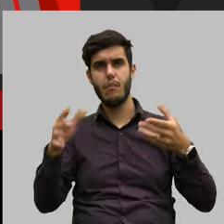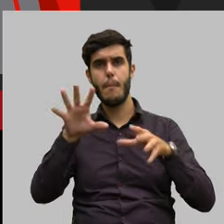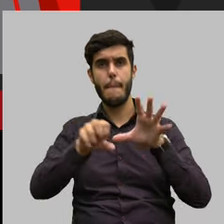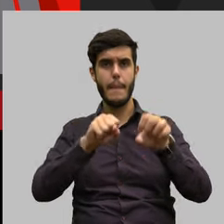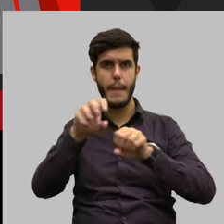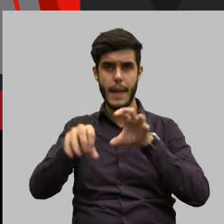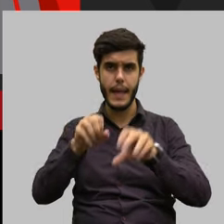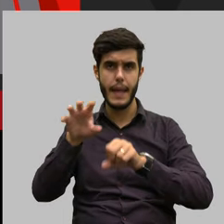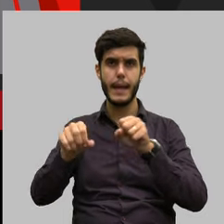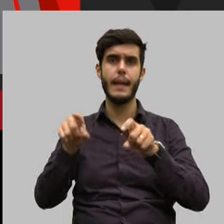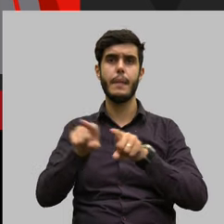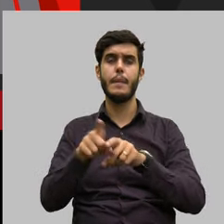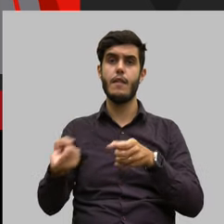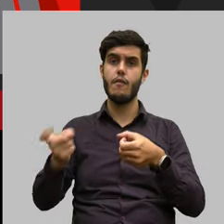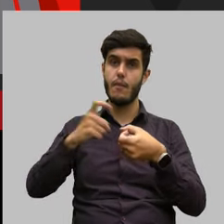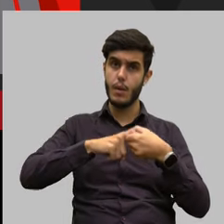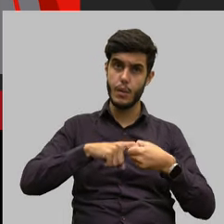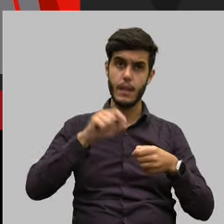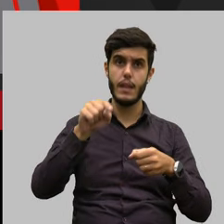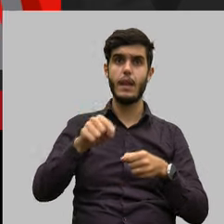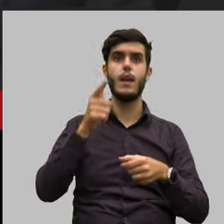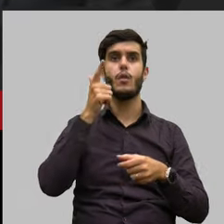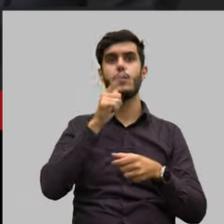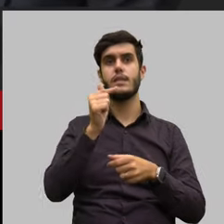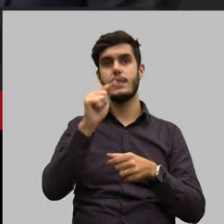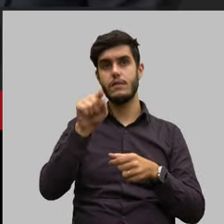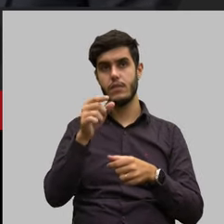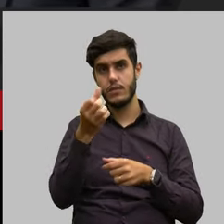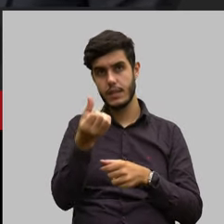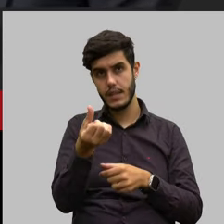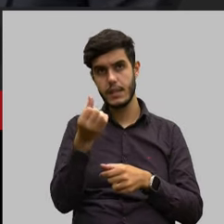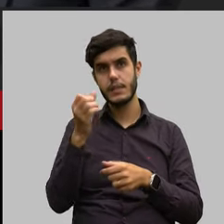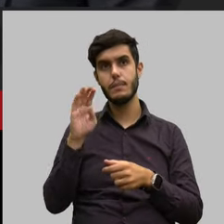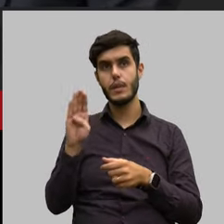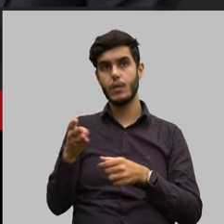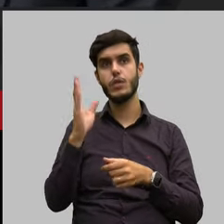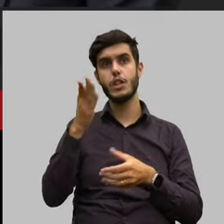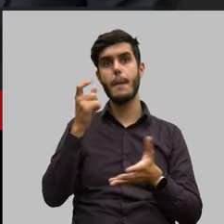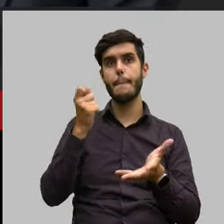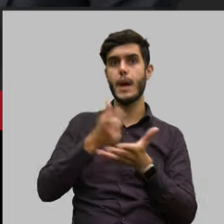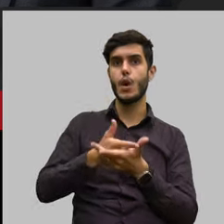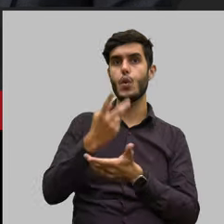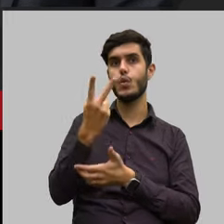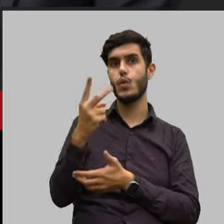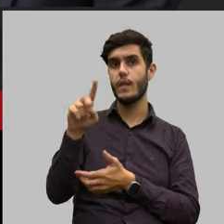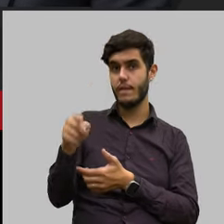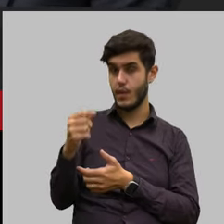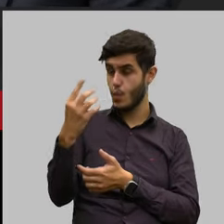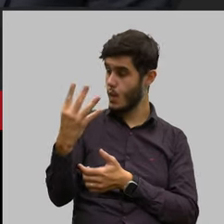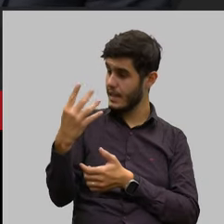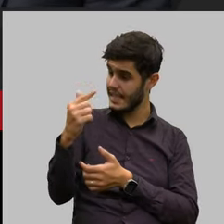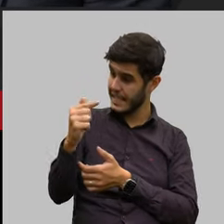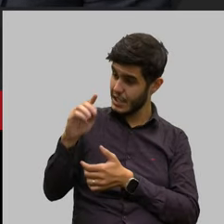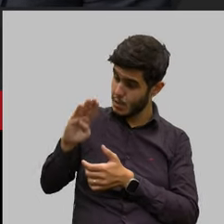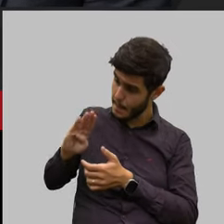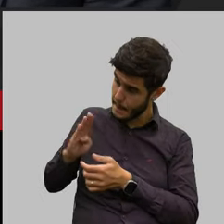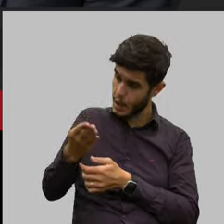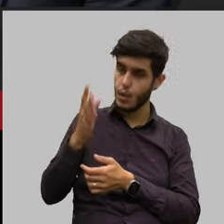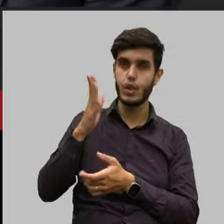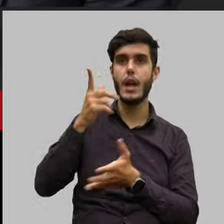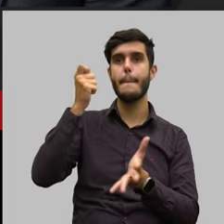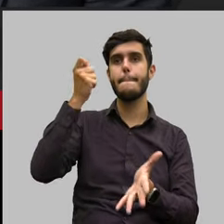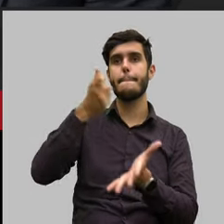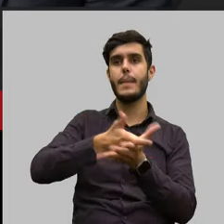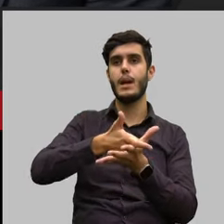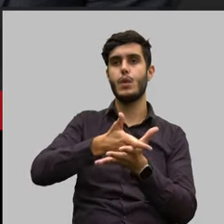firme no no no no no cumprimento do ciclo de pagamento tendo até agora feito 2,47 bilhões deais